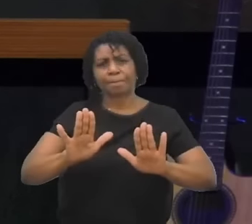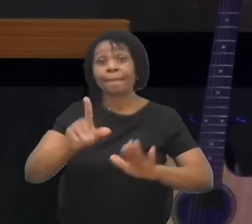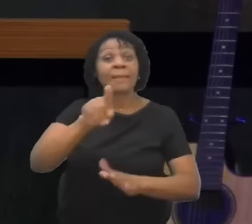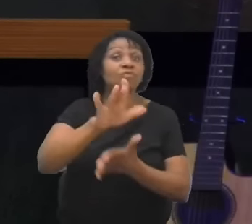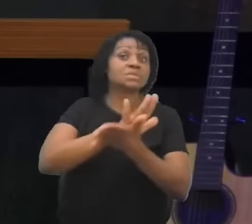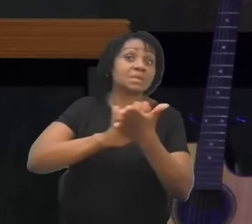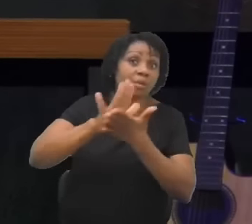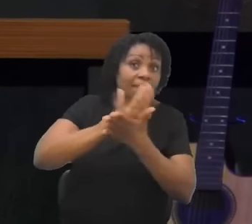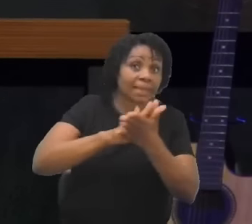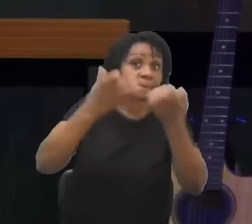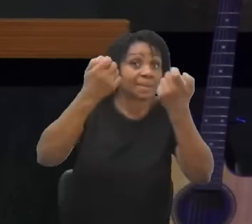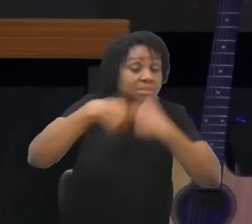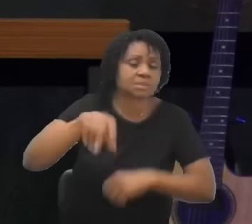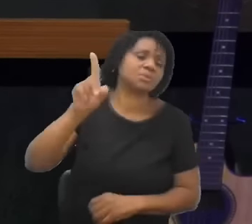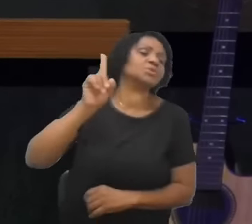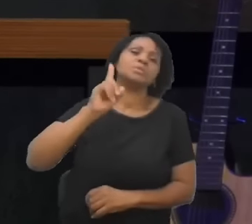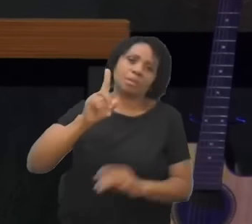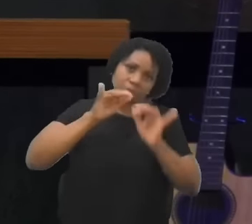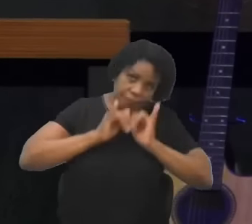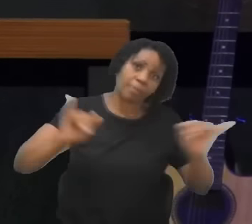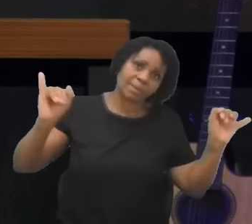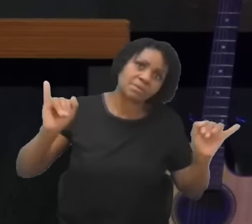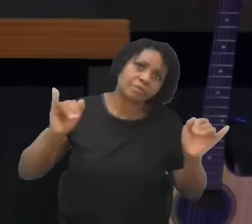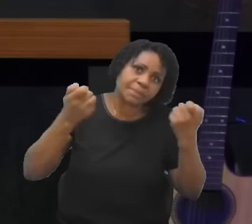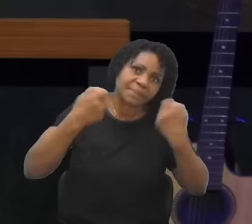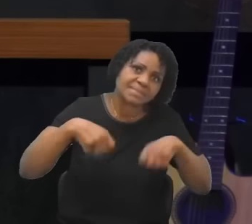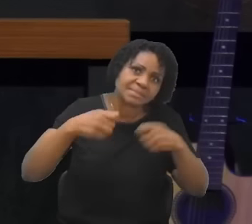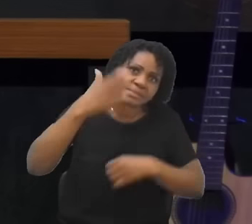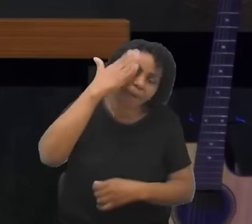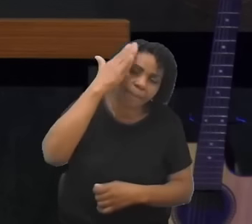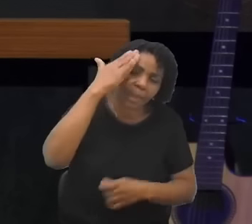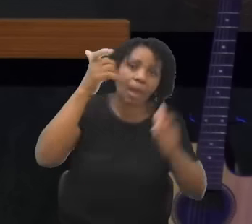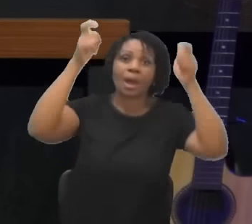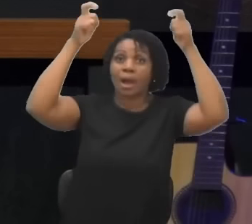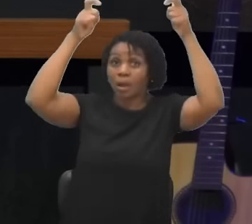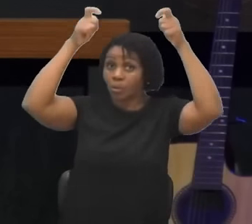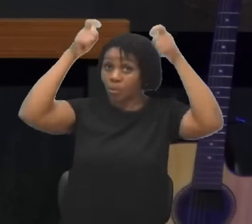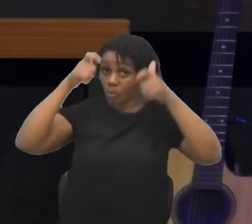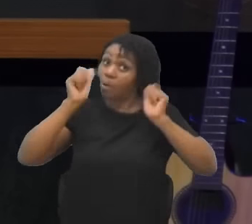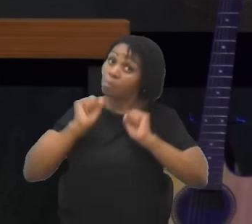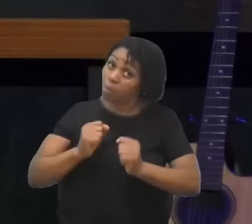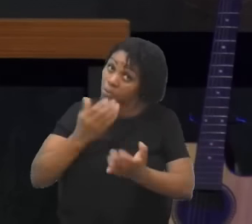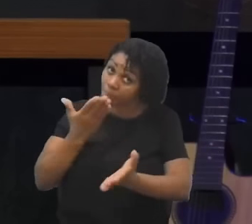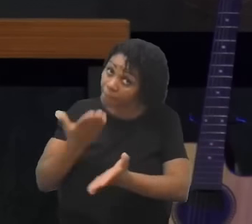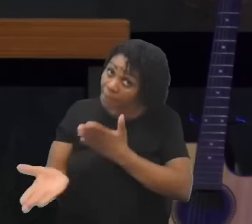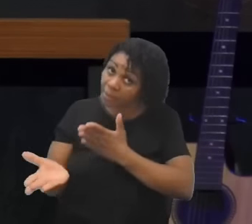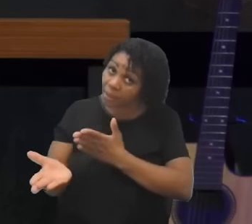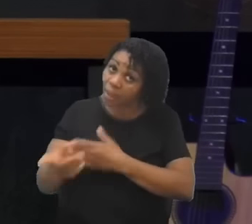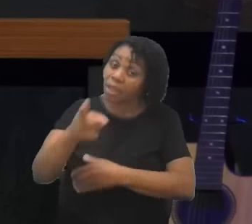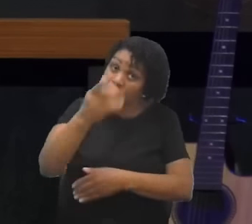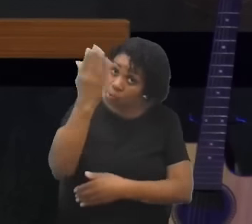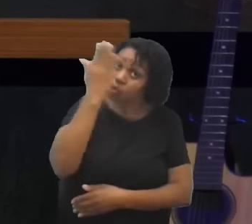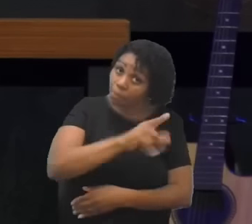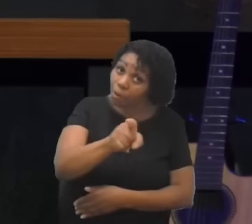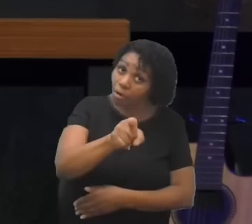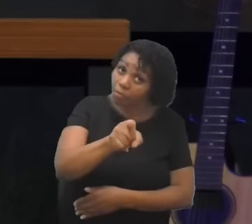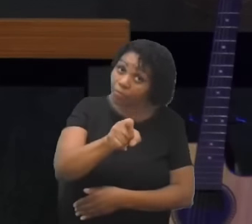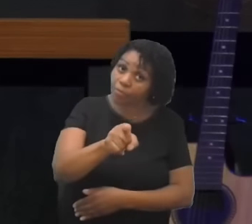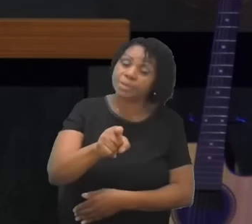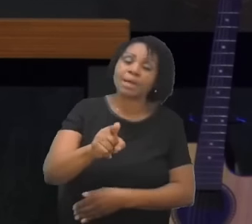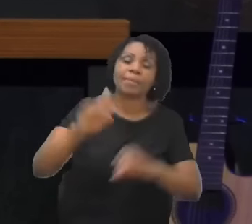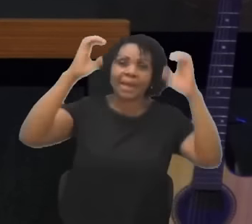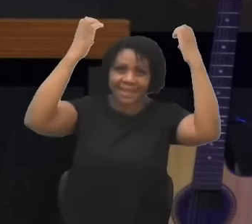não é nada sem Deus. Essa é a notícia que eu tenho para te dar. A coroa você tem, mas você pode perder. E eu te provo. No livro